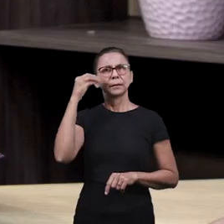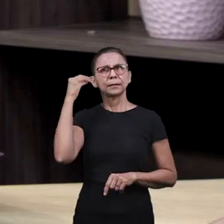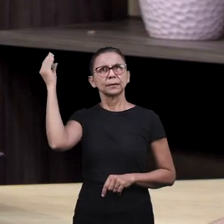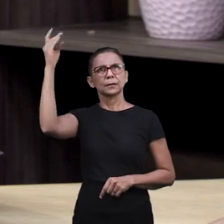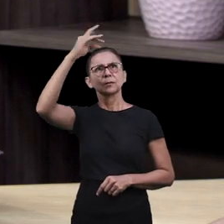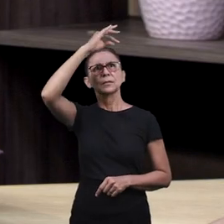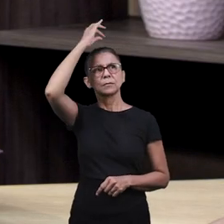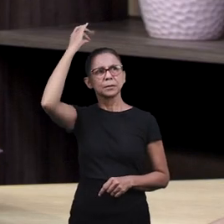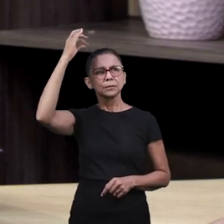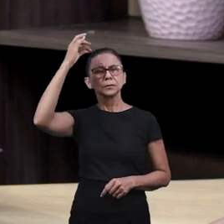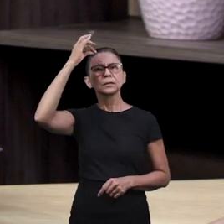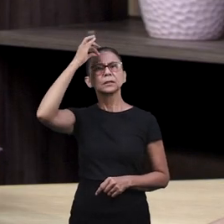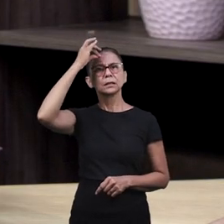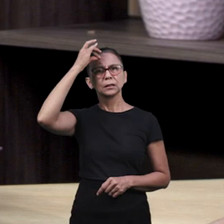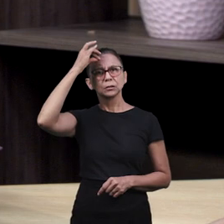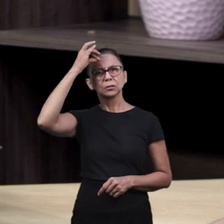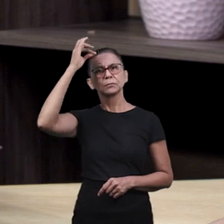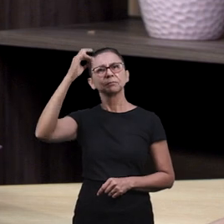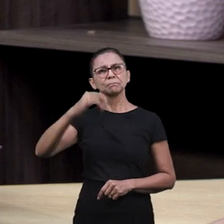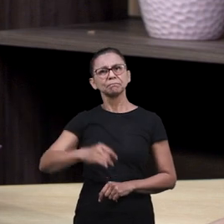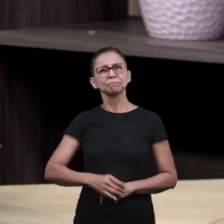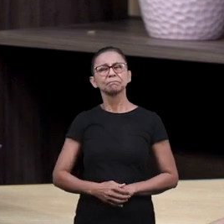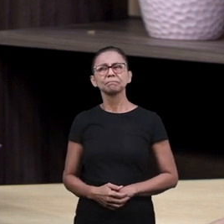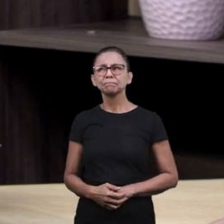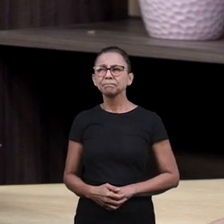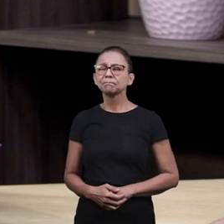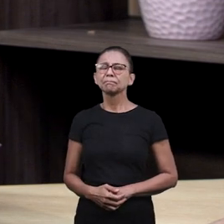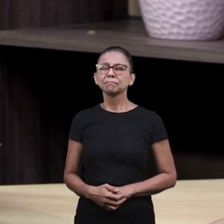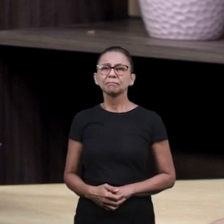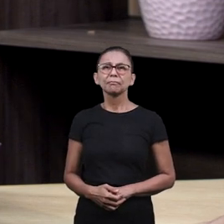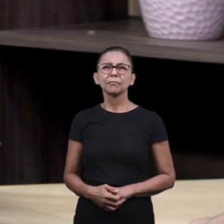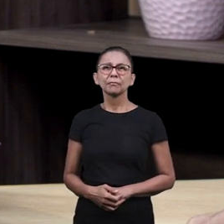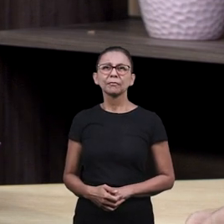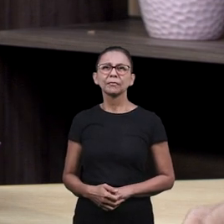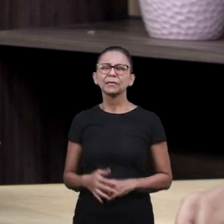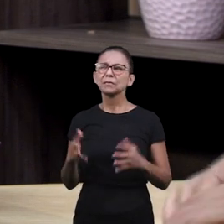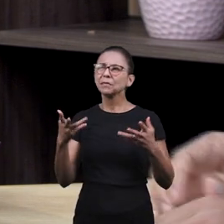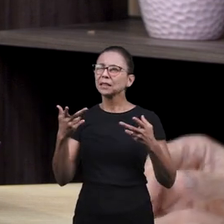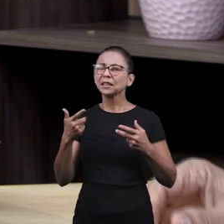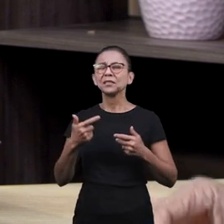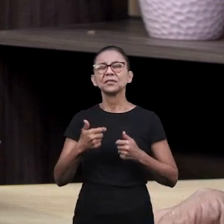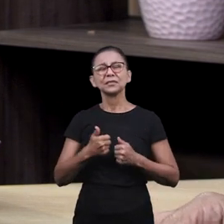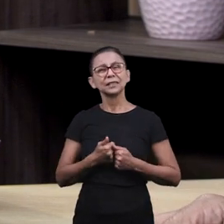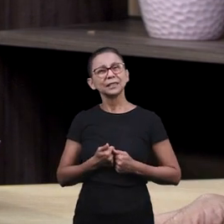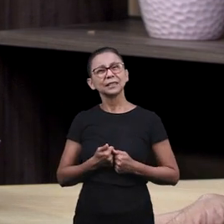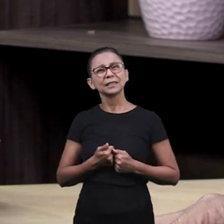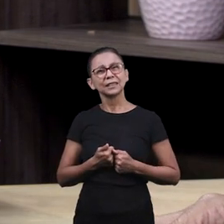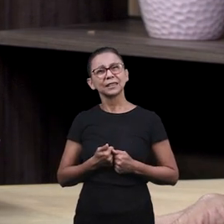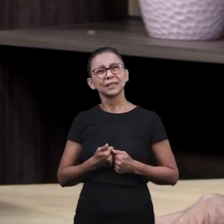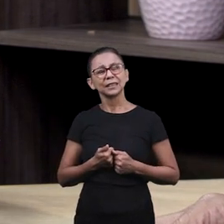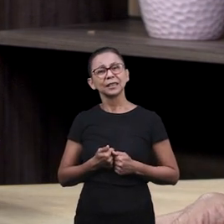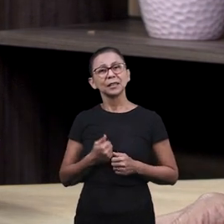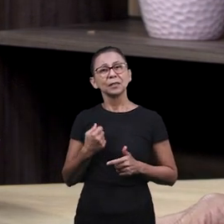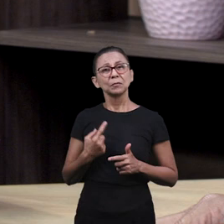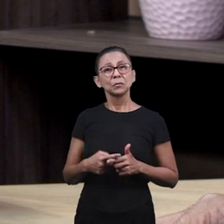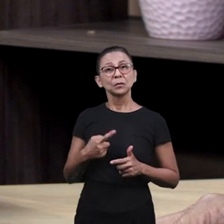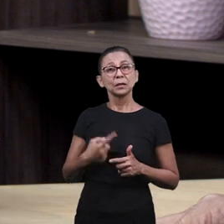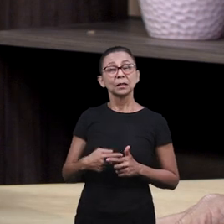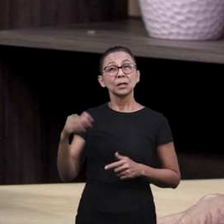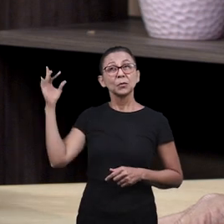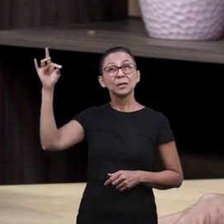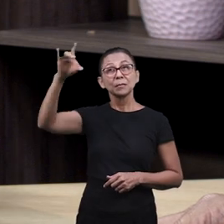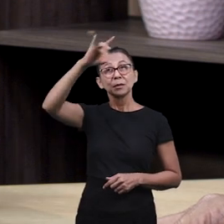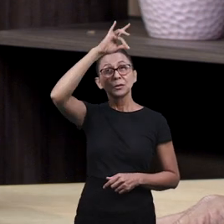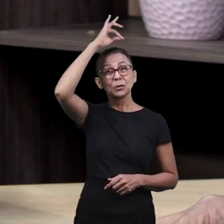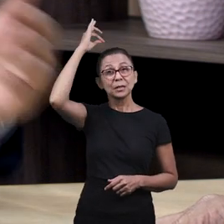conhecermos que o Espírito de Deus já agia em todo o projeto de Deus para